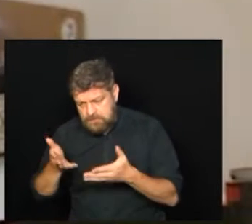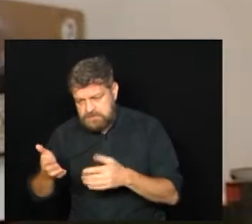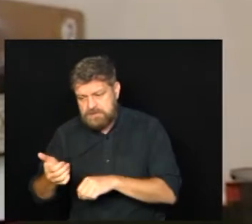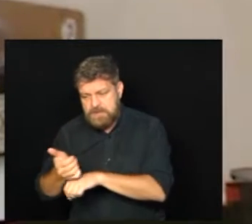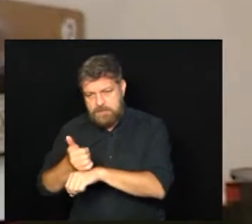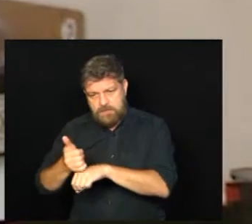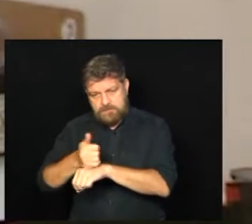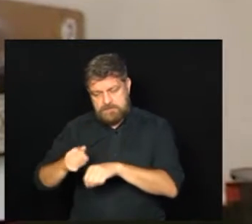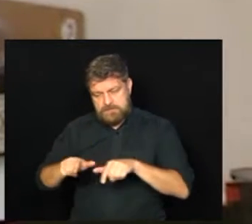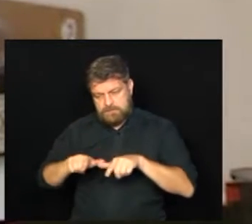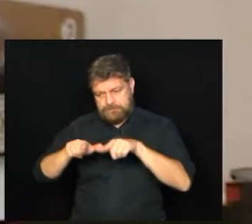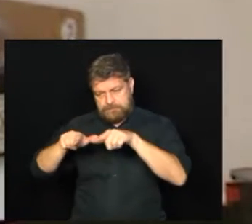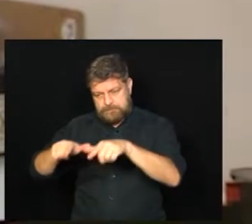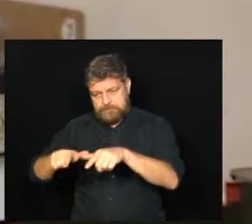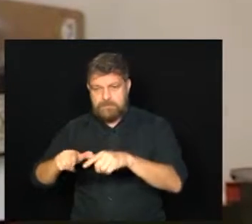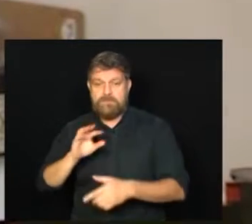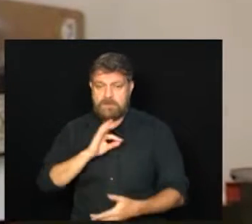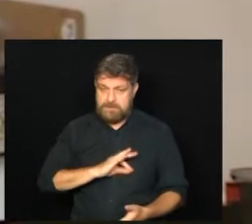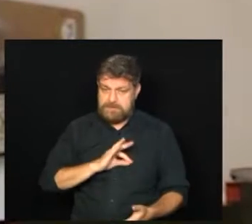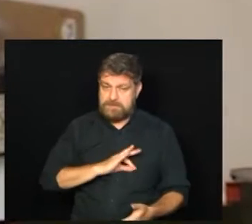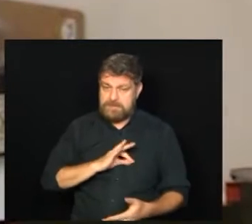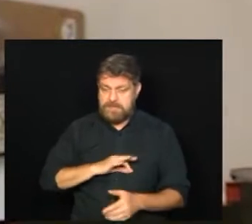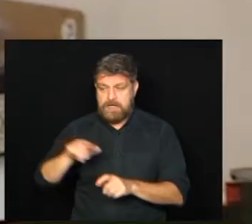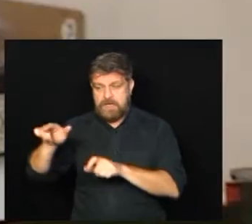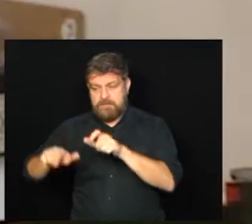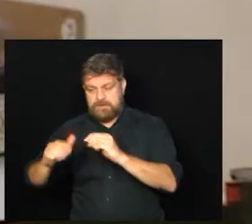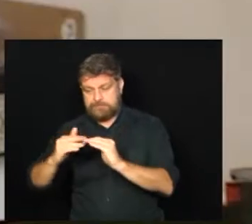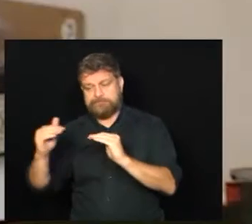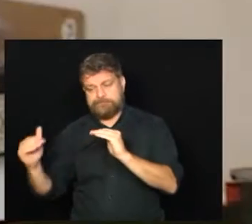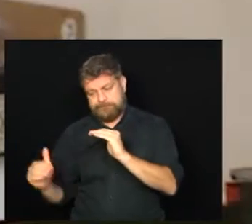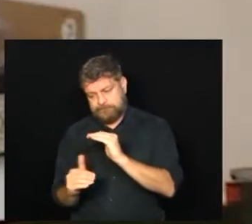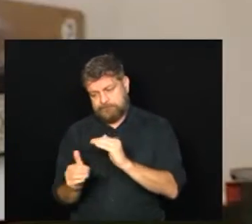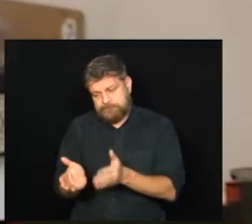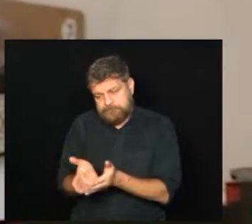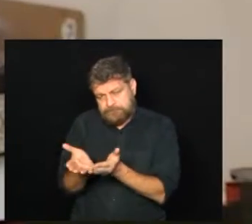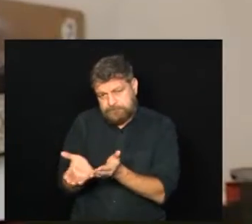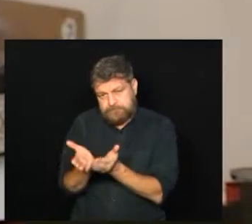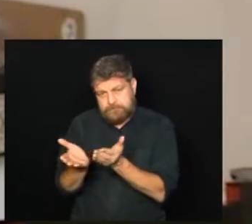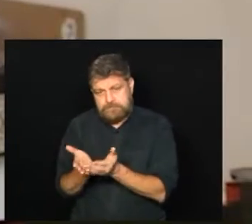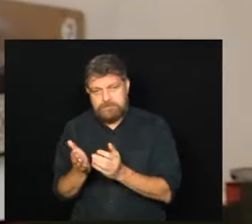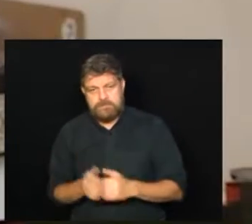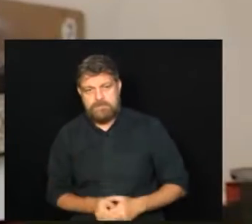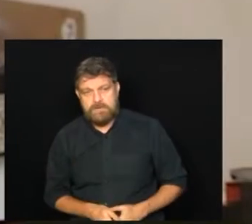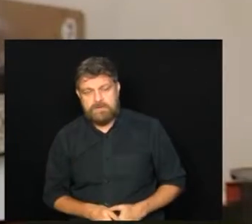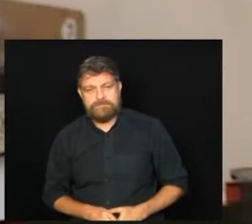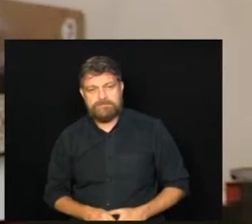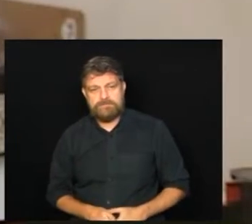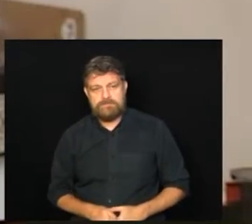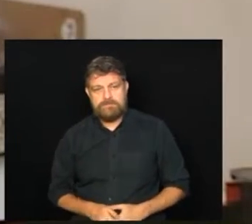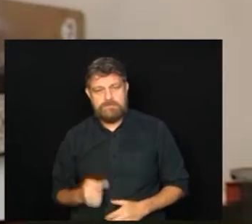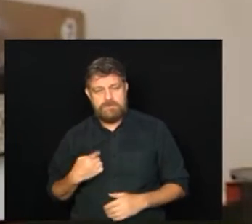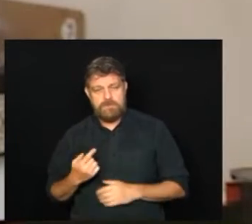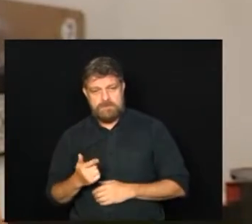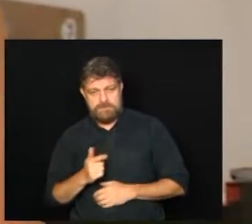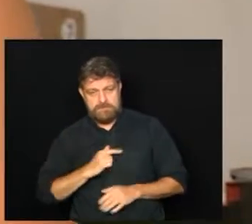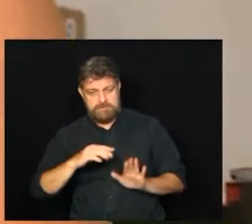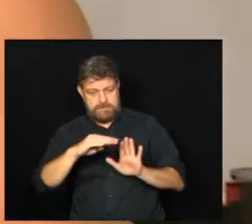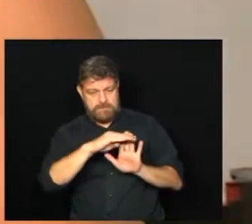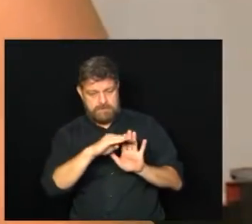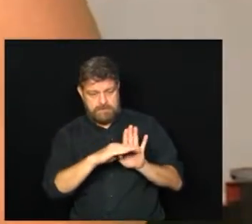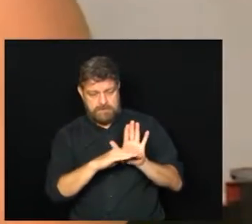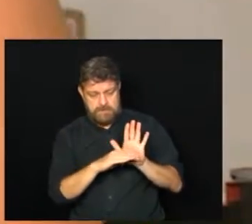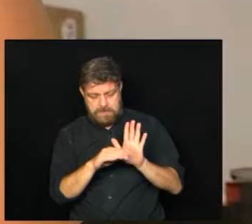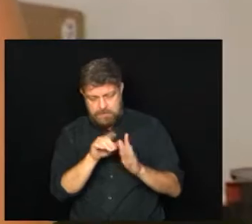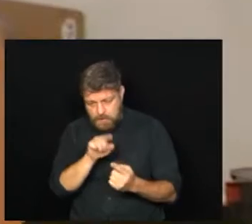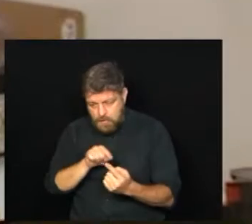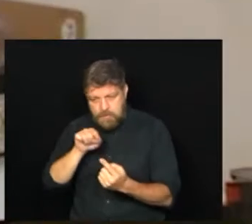qualificação profissional e geração de renda para pessoas em vulnerabilidade social, né? Veja, André, nós temos, o programa, ele tem a